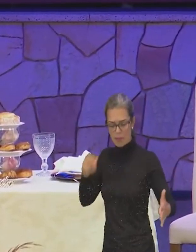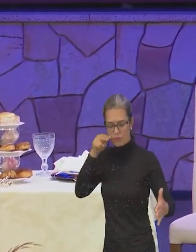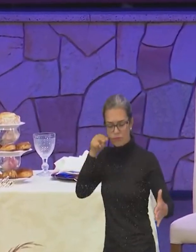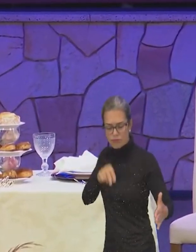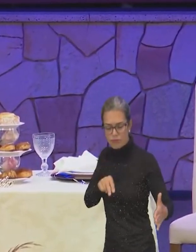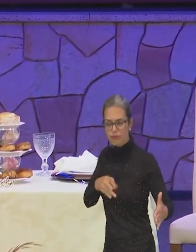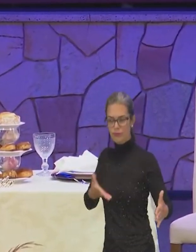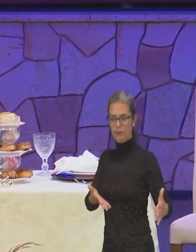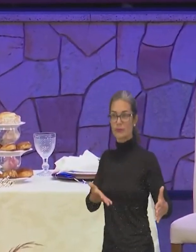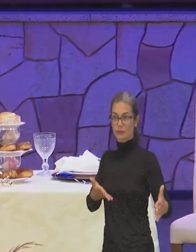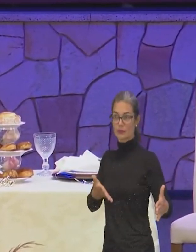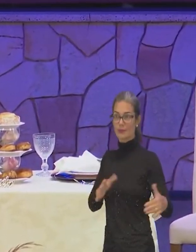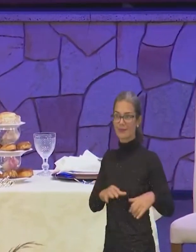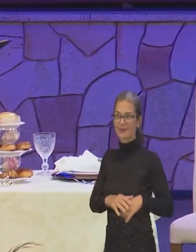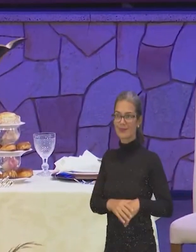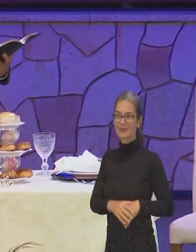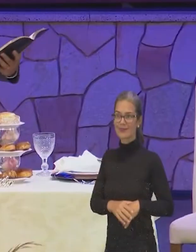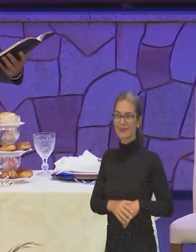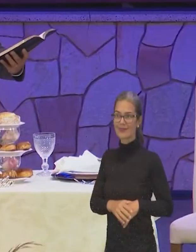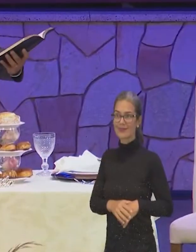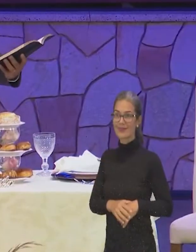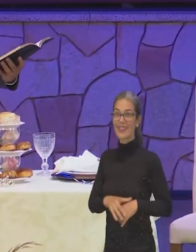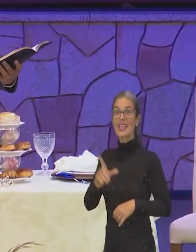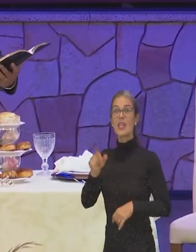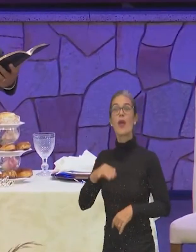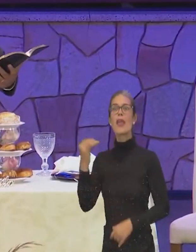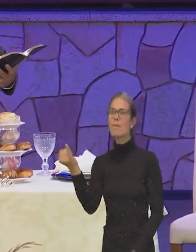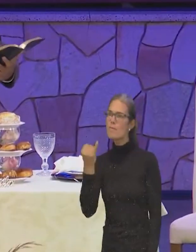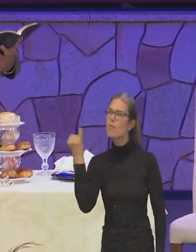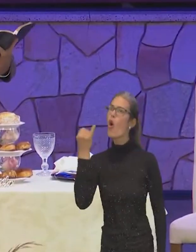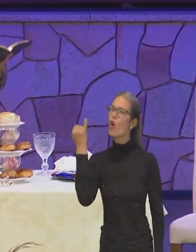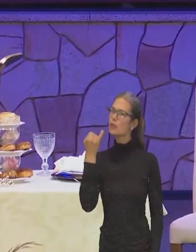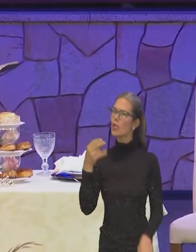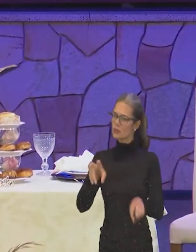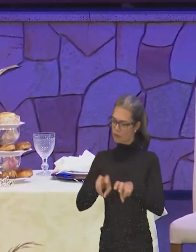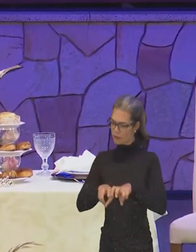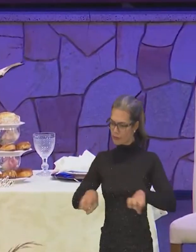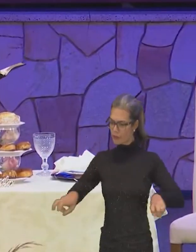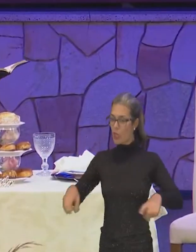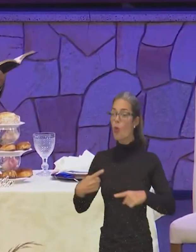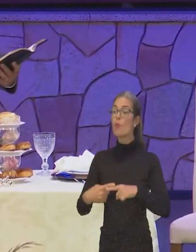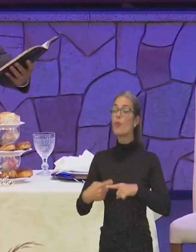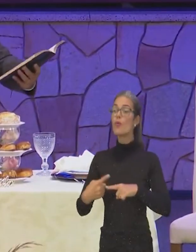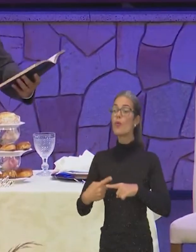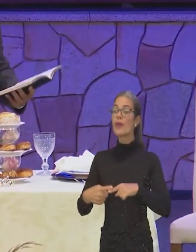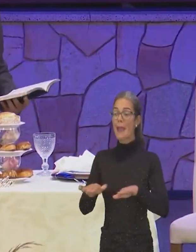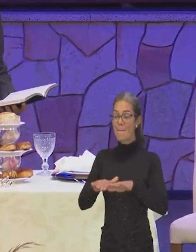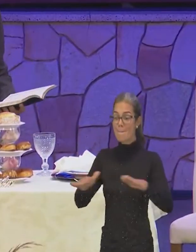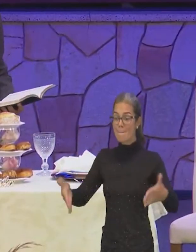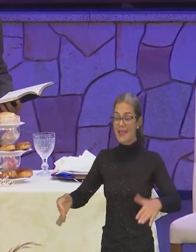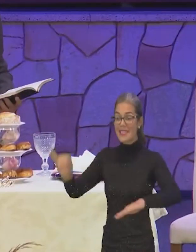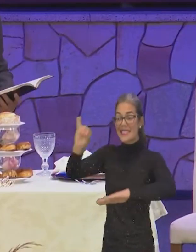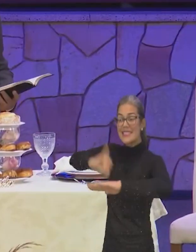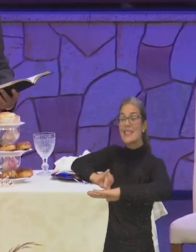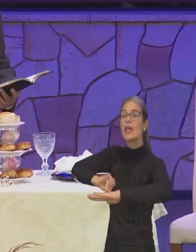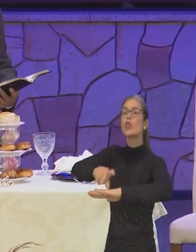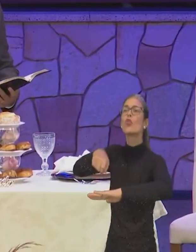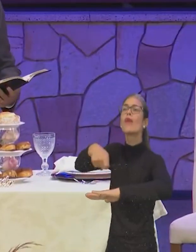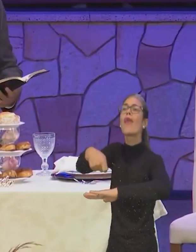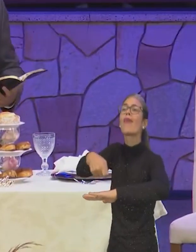redor da mesa, savive, é algo muito importante, porque no centro da mesa precisa estar Jesus